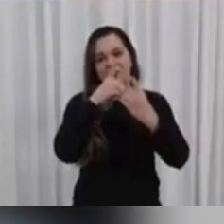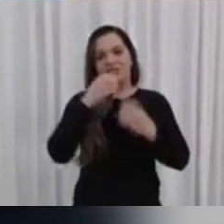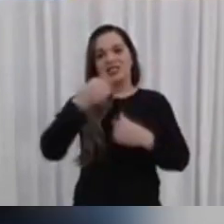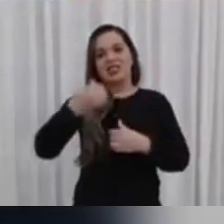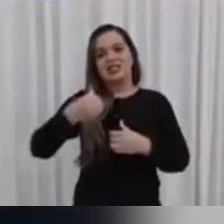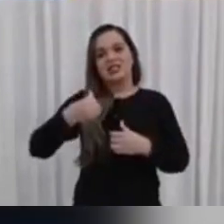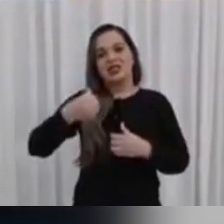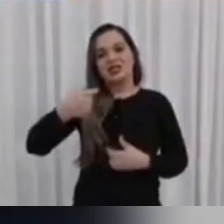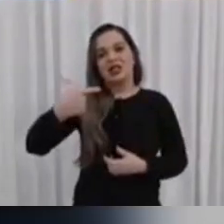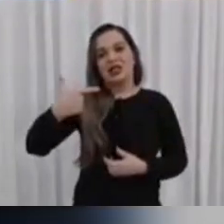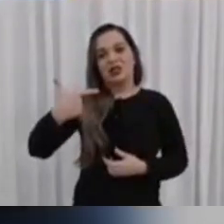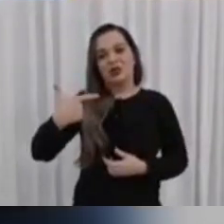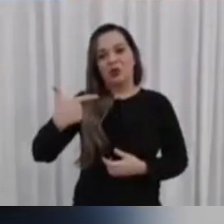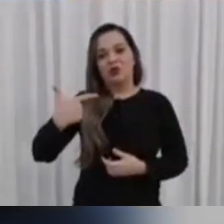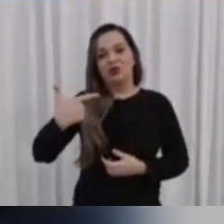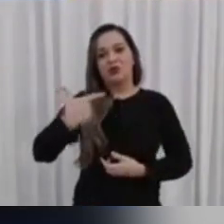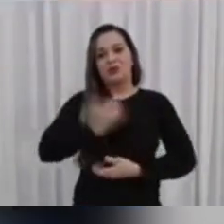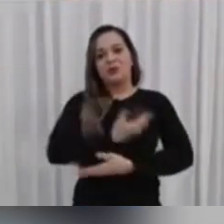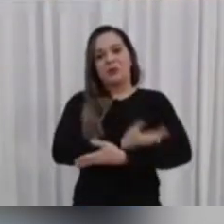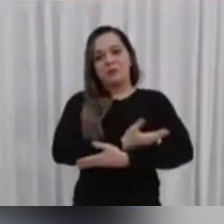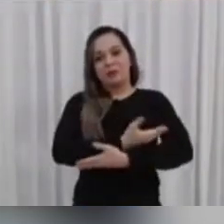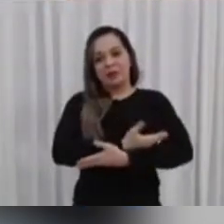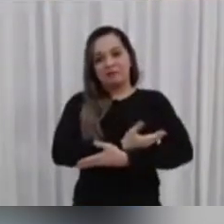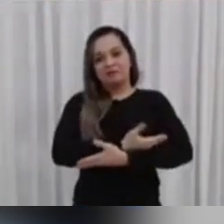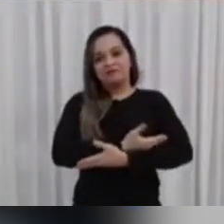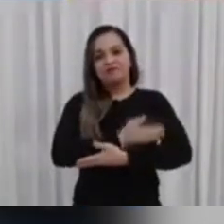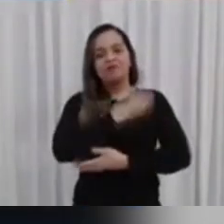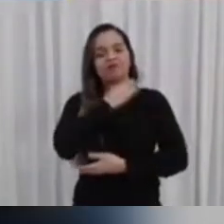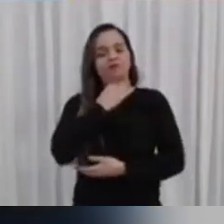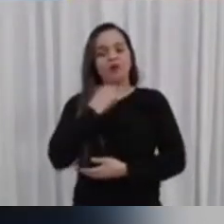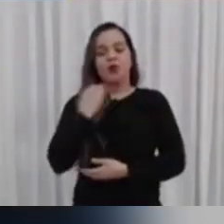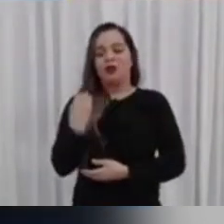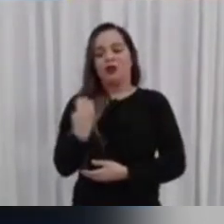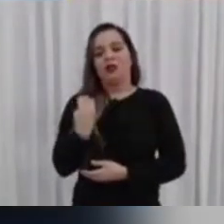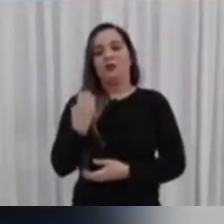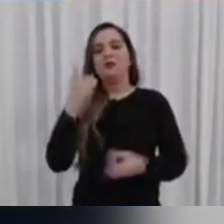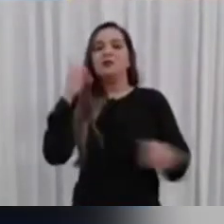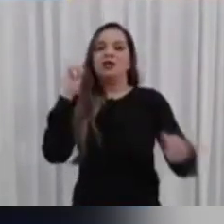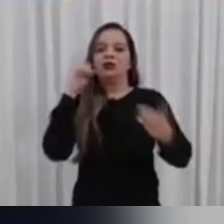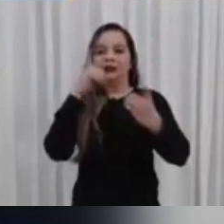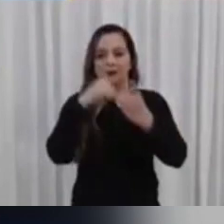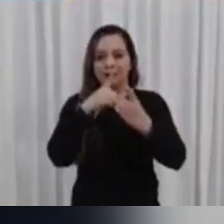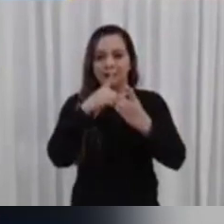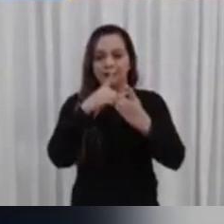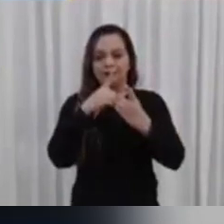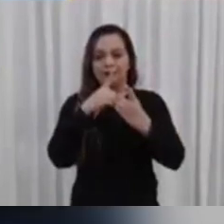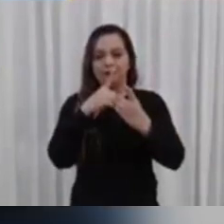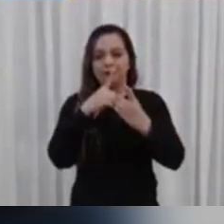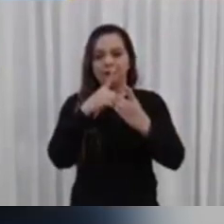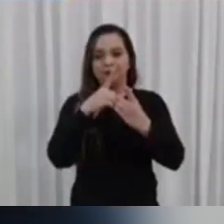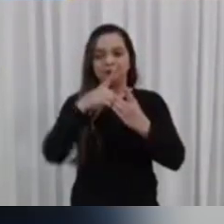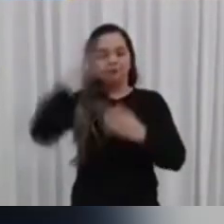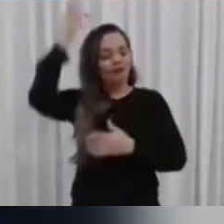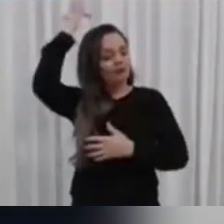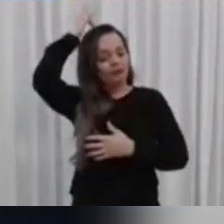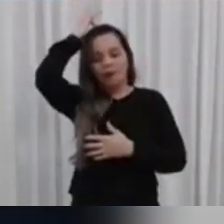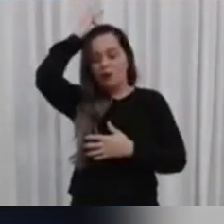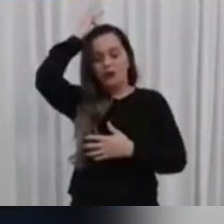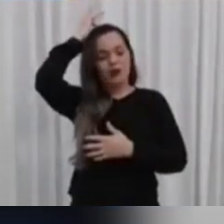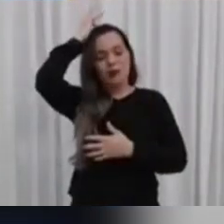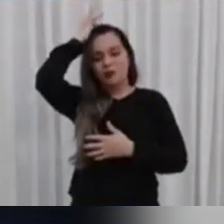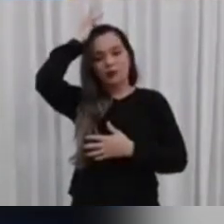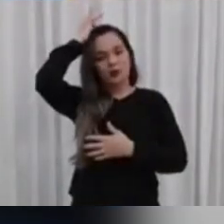São 62 nate morto, presidente. 62 nate morto em 10 meses. Isso é um absurdo.